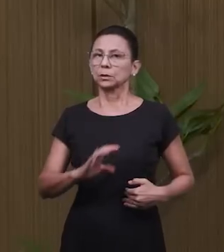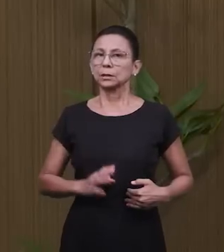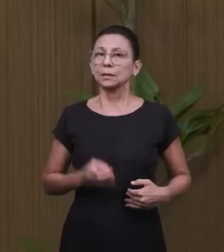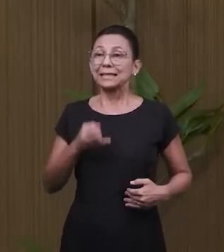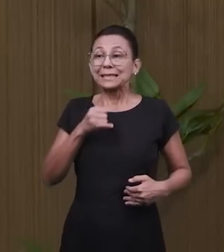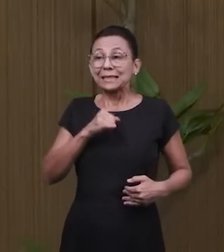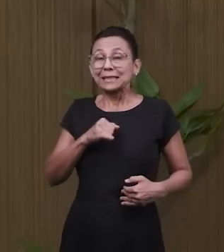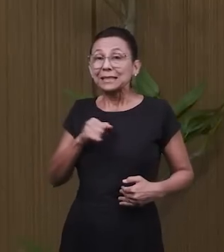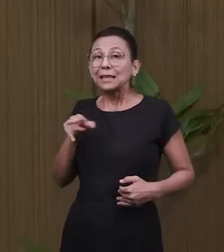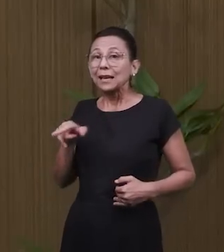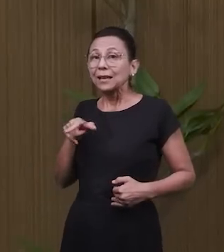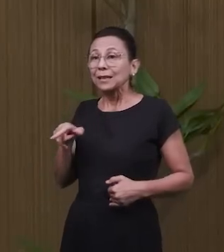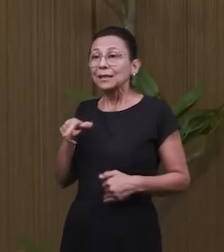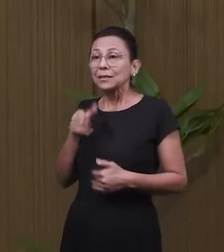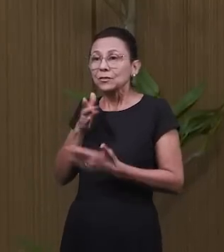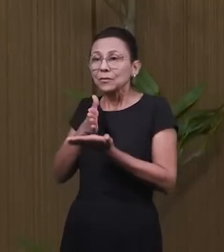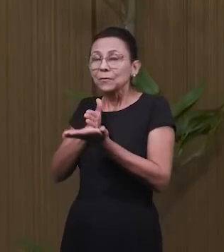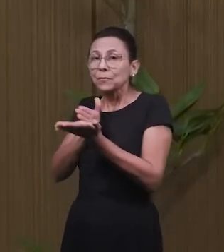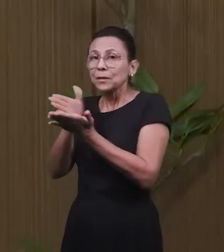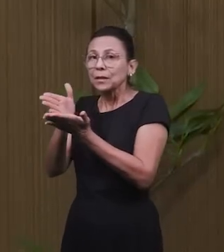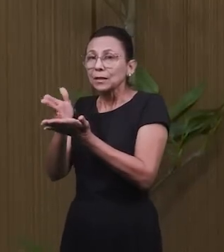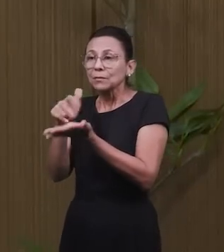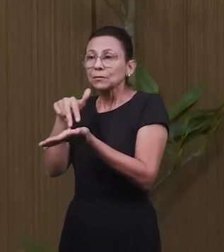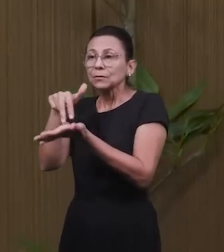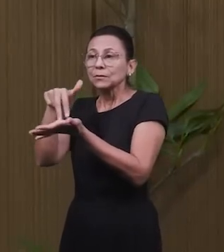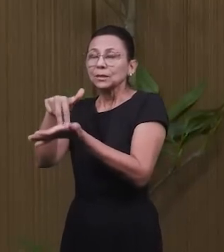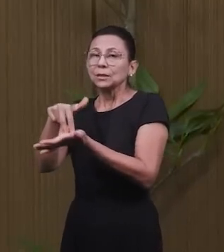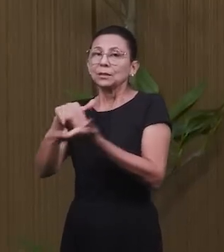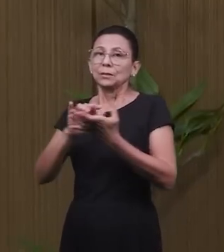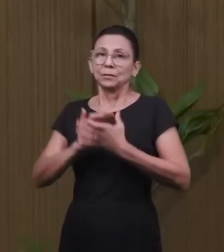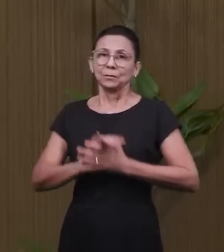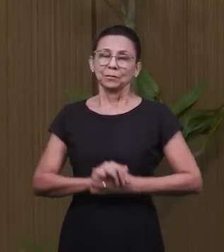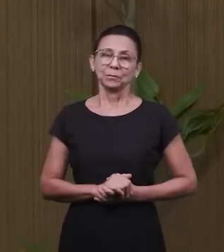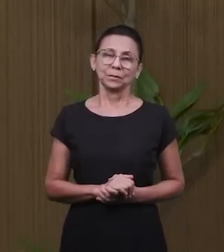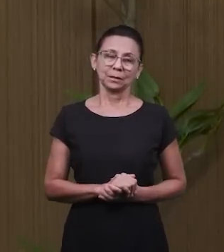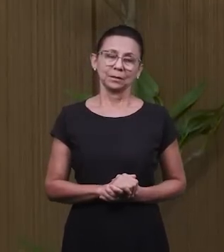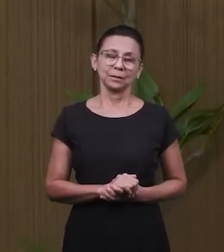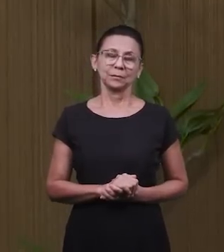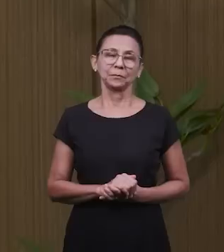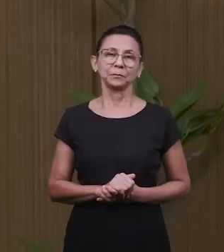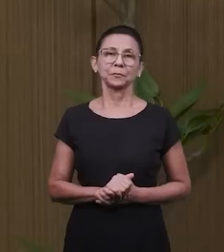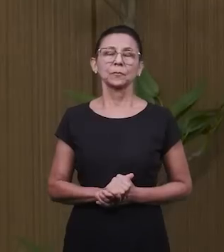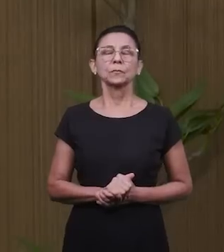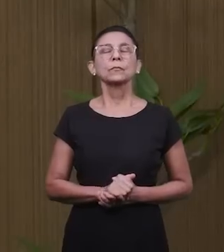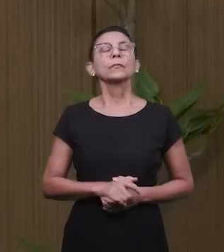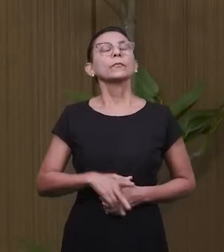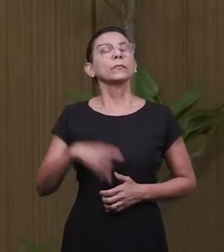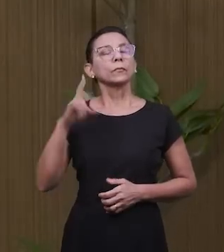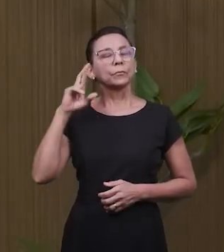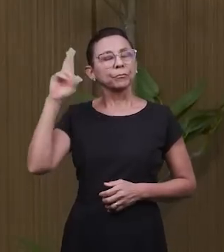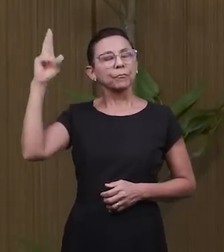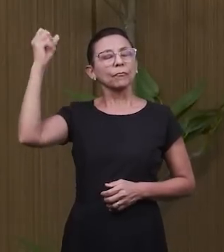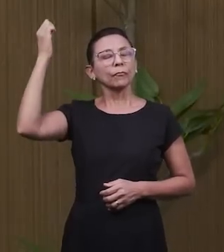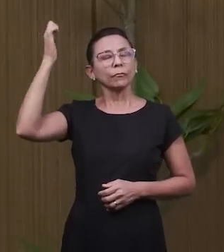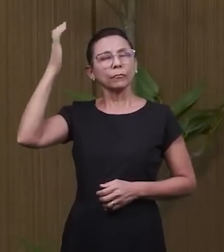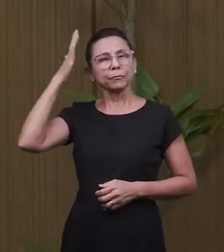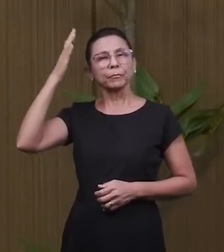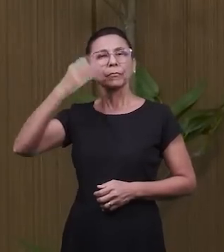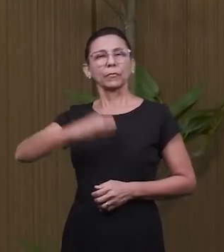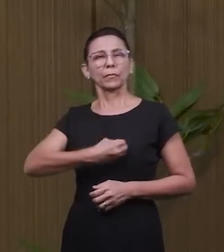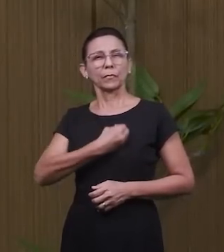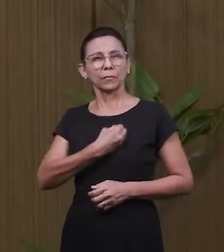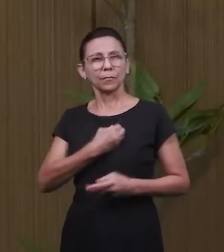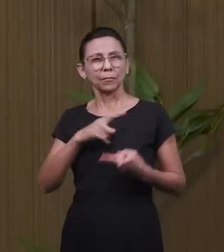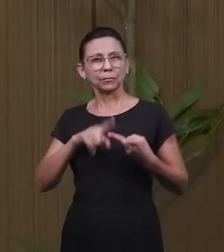da revelação. Jesus é o cabeça desse corpo. Então, se ela anda na orientação do Senhor, se Jesus está